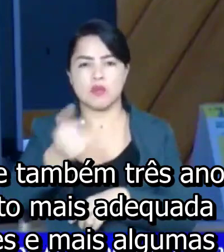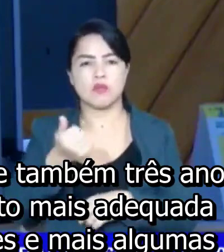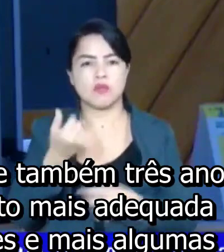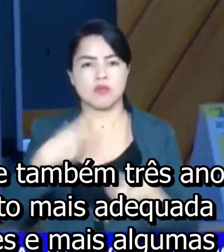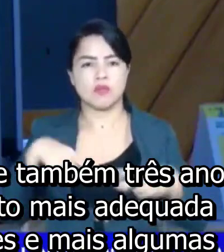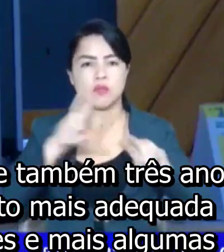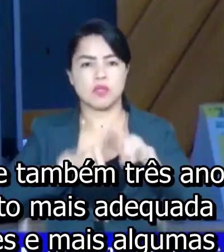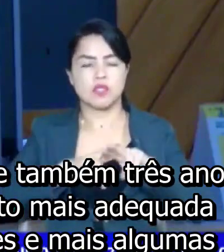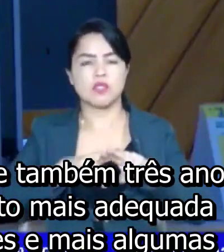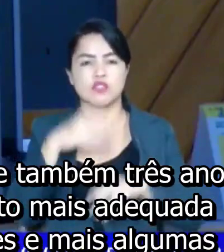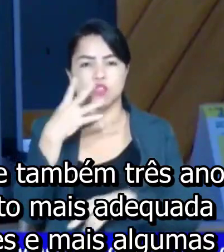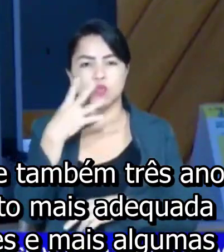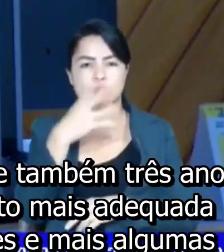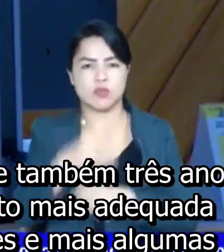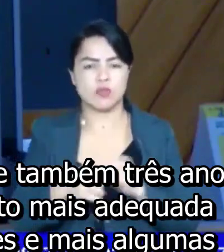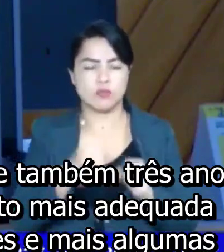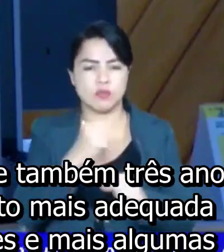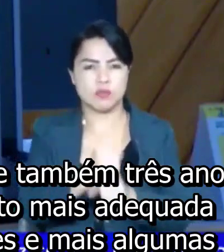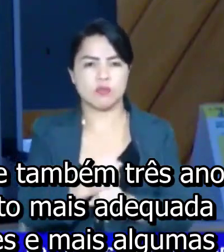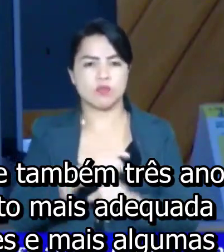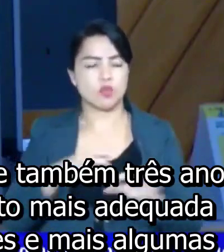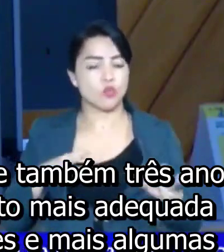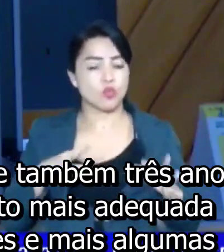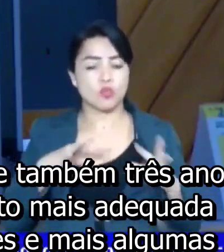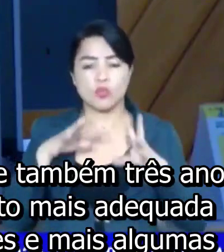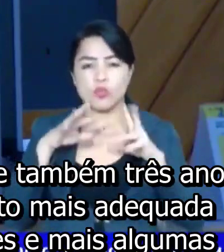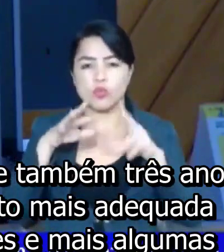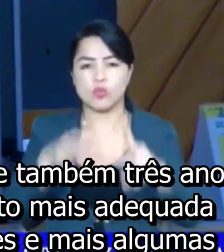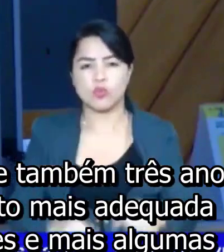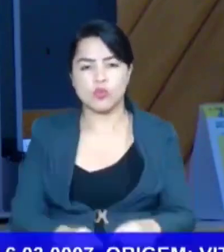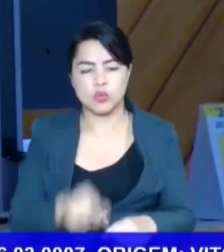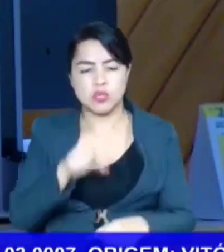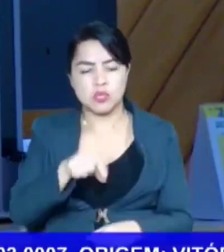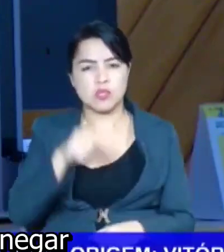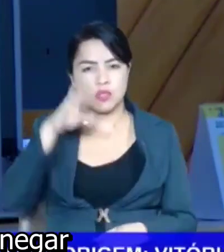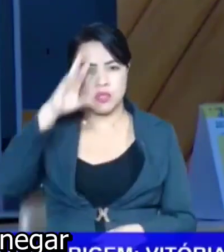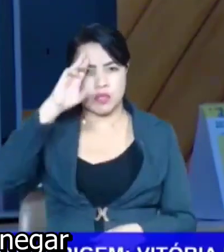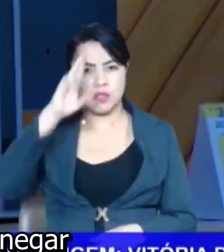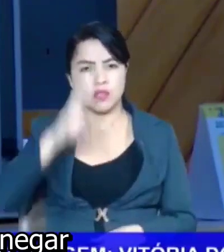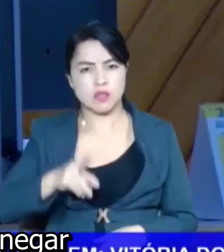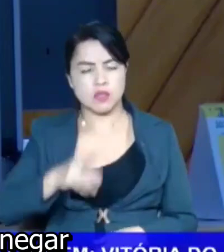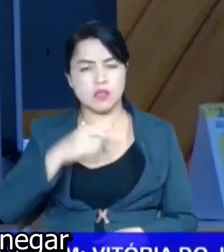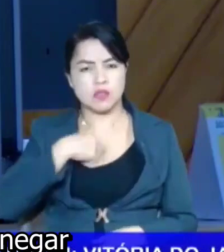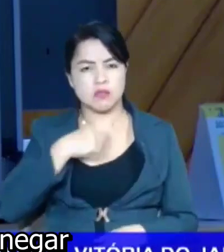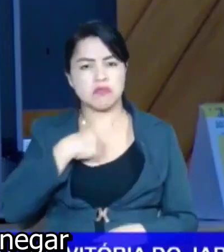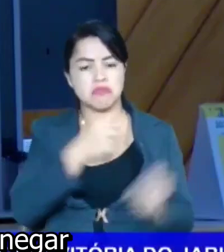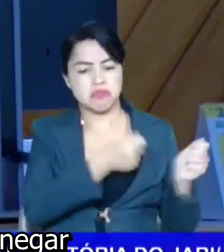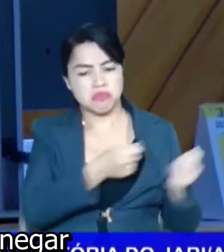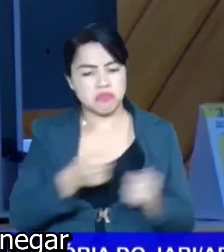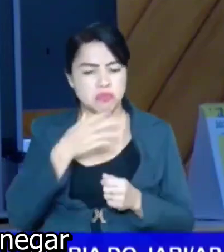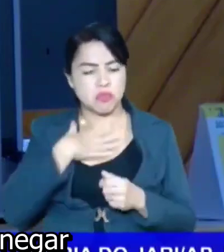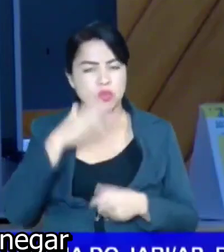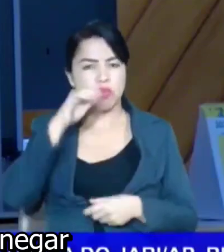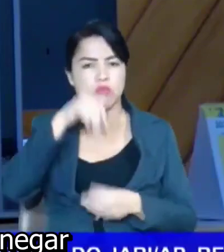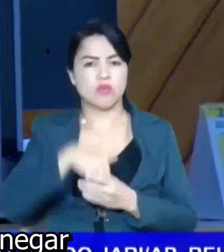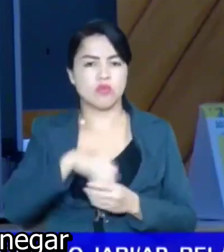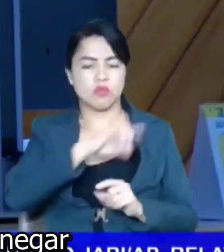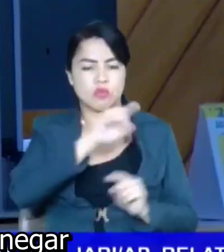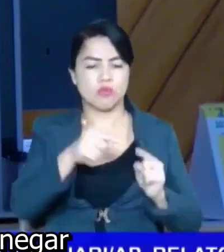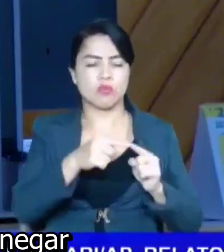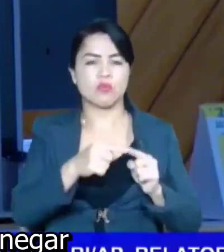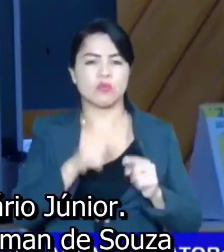de 4 anos. Então, por todas essas razões e mais algumas que eu alinhava no meu voto, excelências,